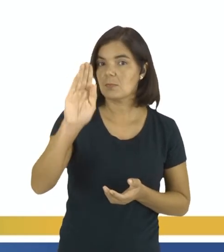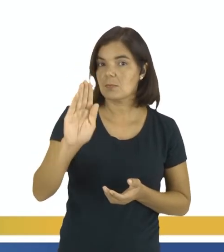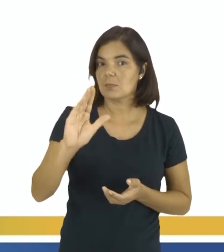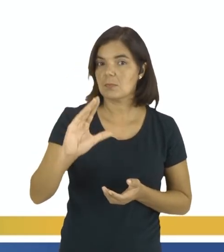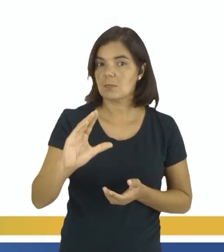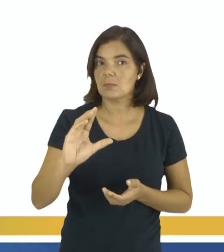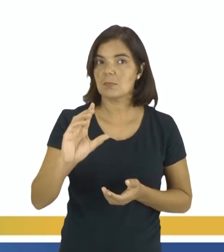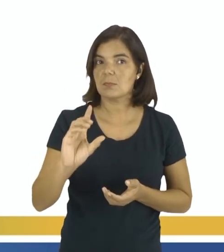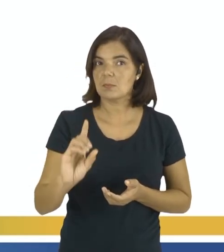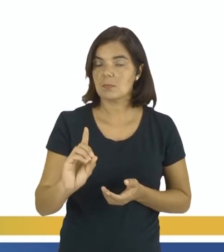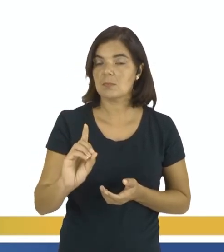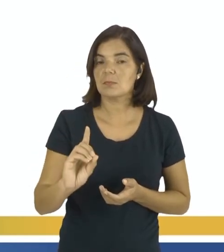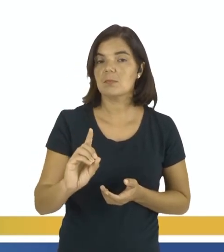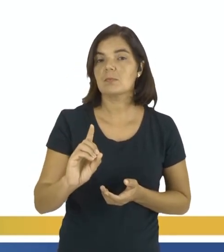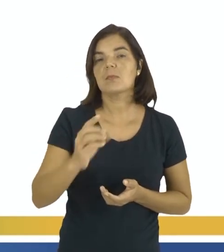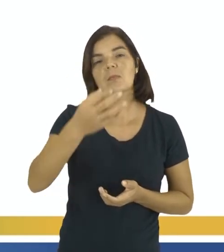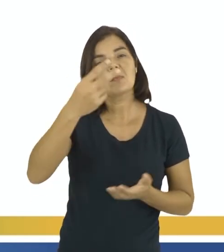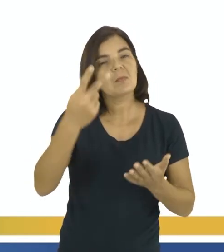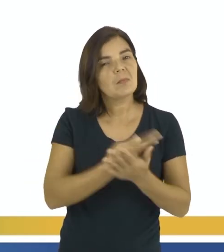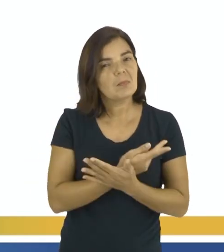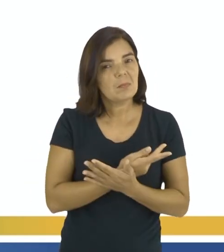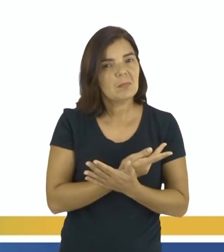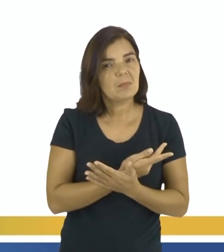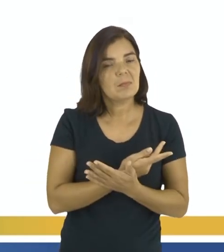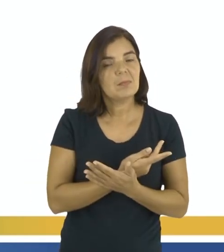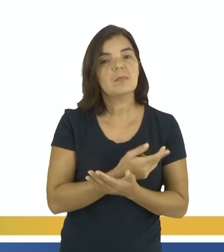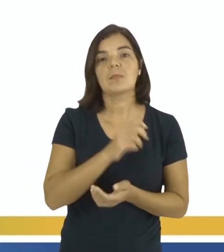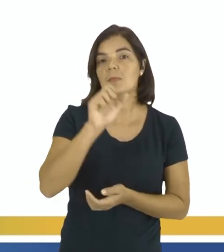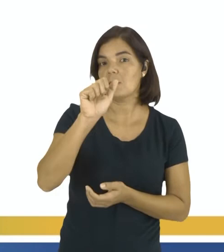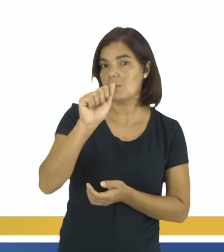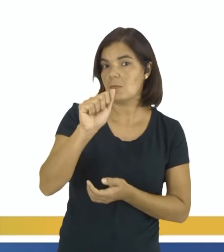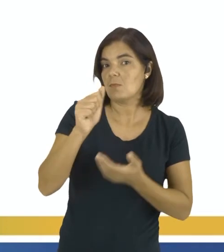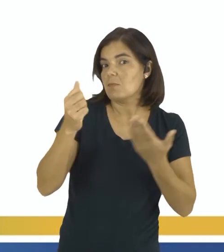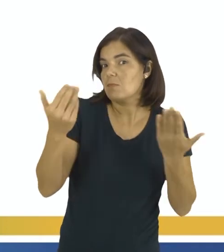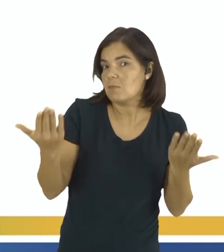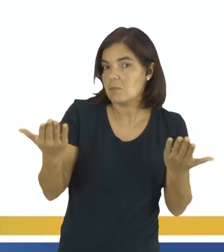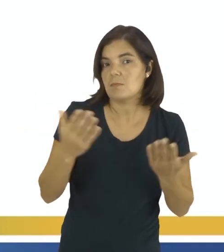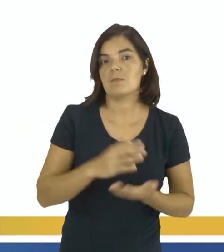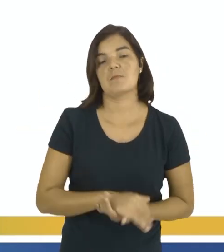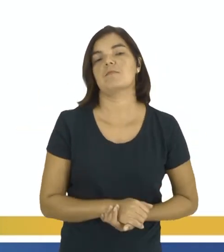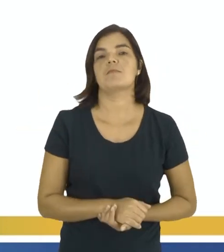é incorreta dentre as opções A, B, C ou D?